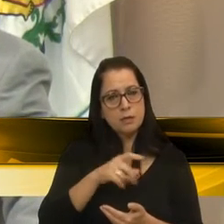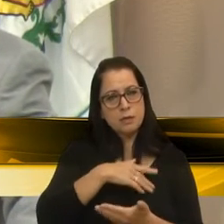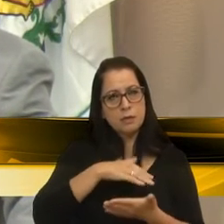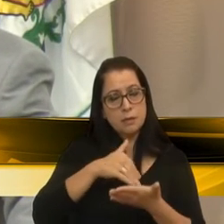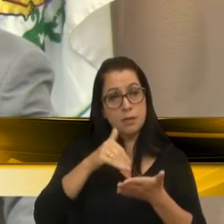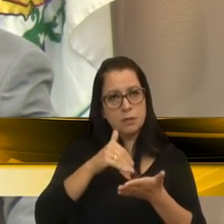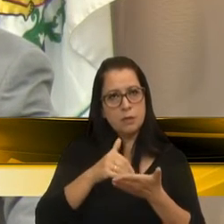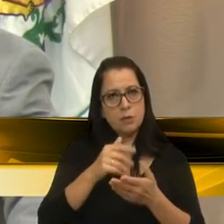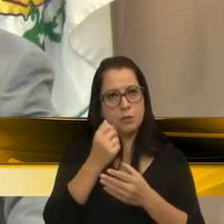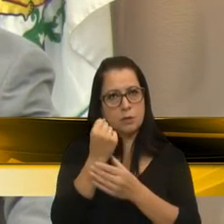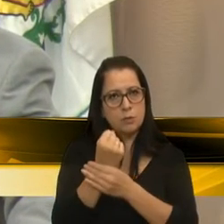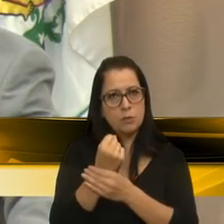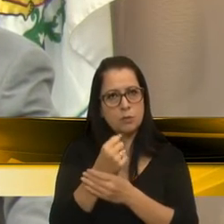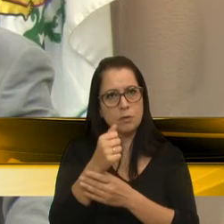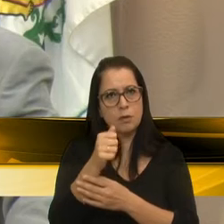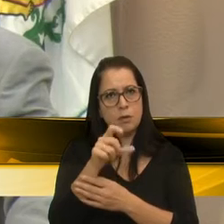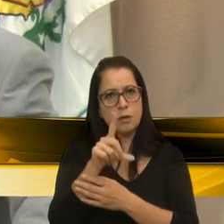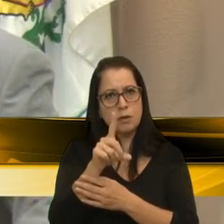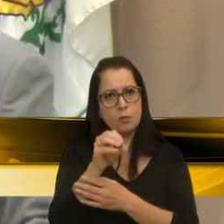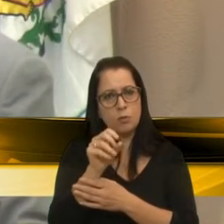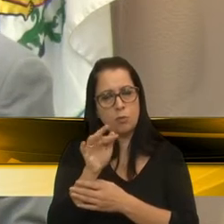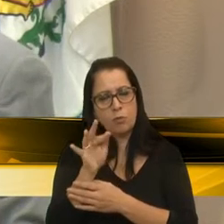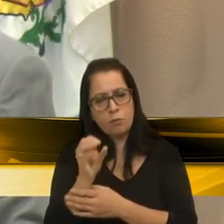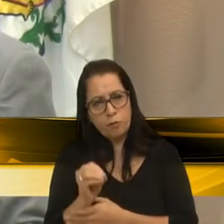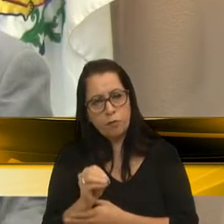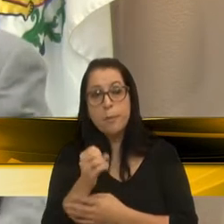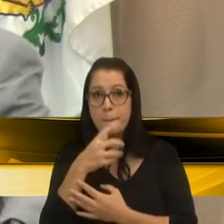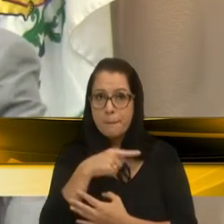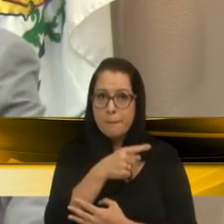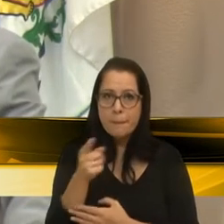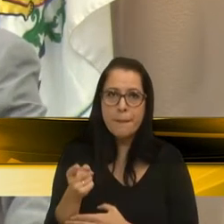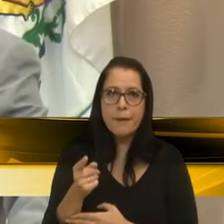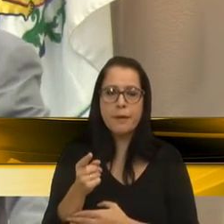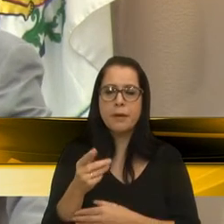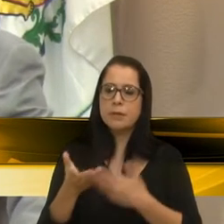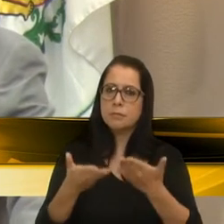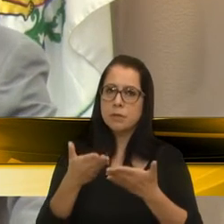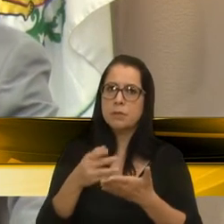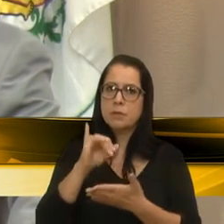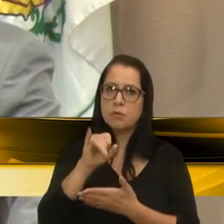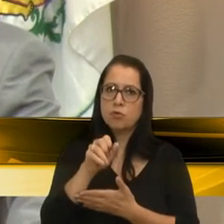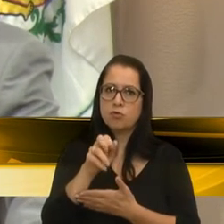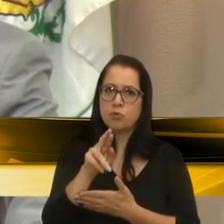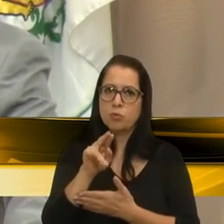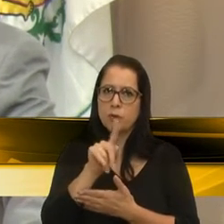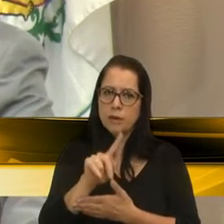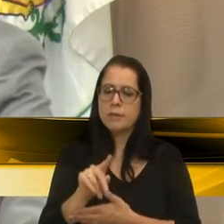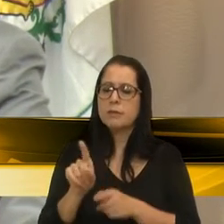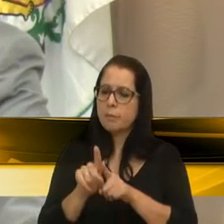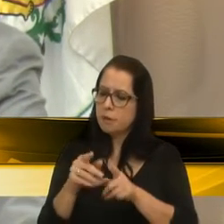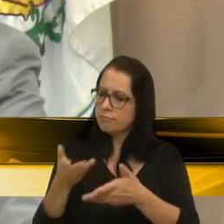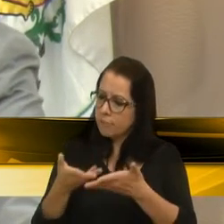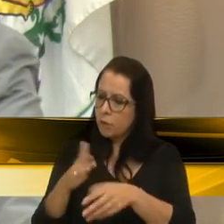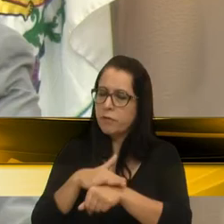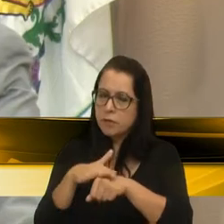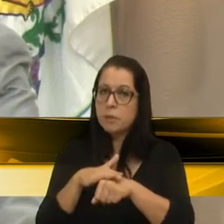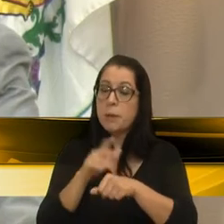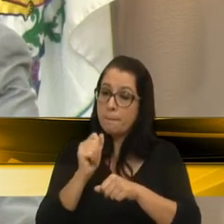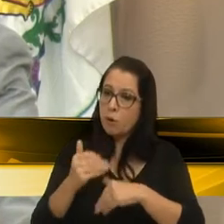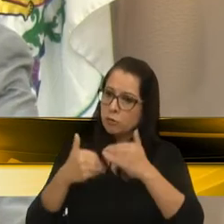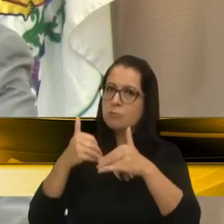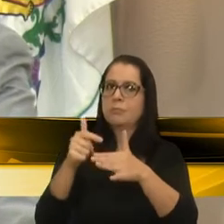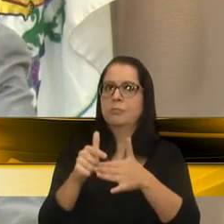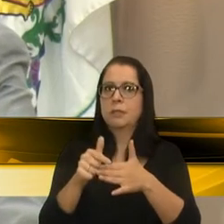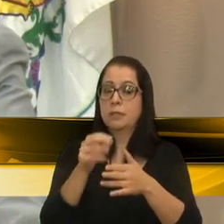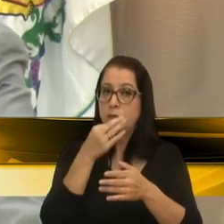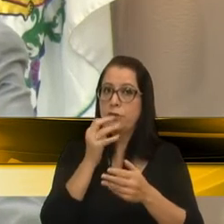Estado do Rio Grande do Sul, Ranolfo Vieira Júnior. Fomos muito bem recebidos pelo seu chefe de gabinete, Juarez Rampel, e tenho certeza que esse processo pode andar